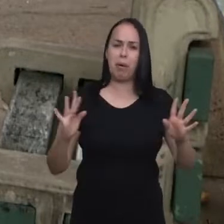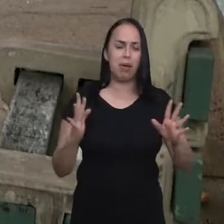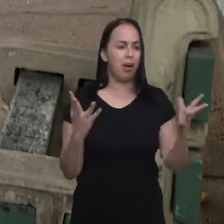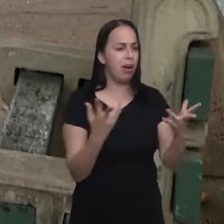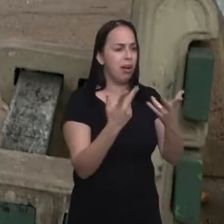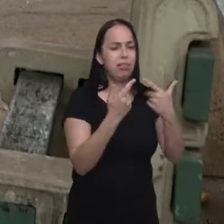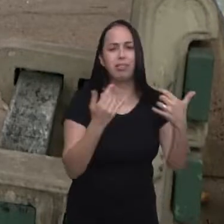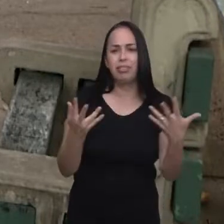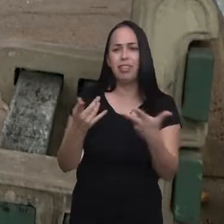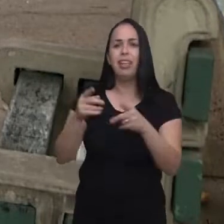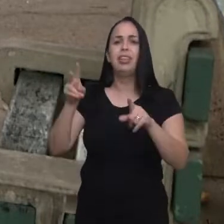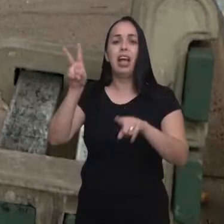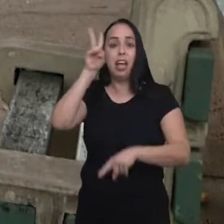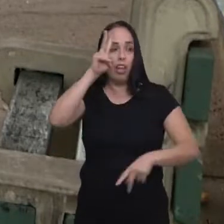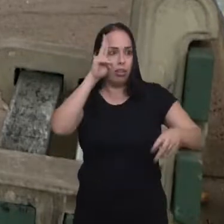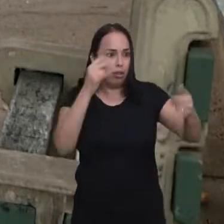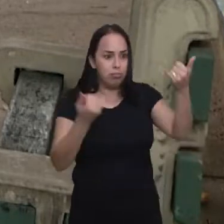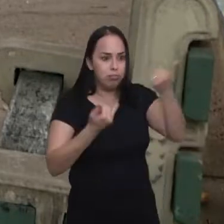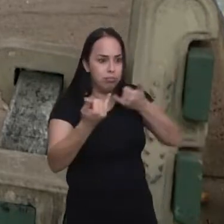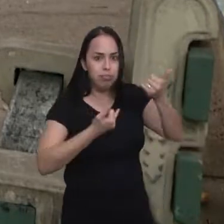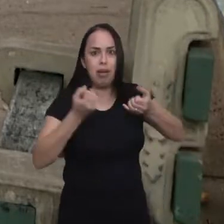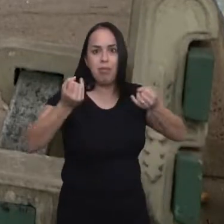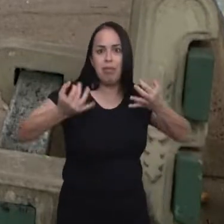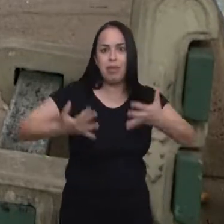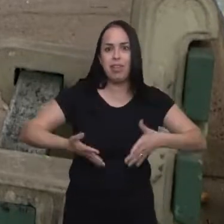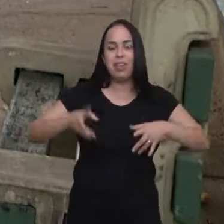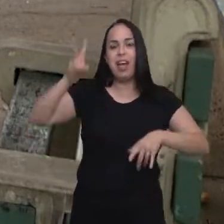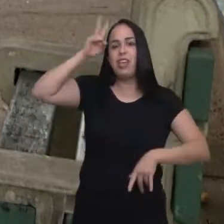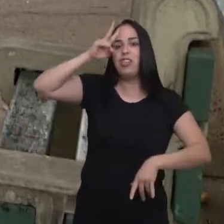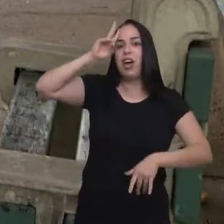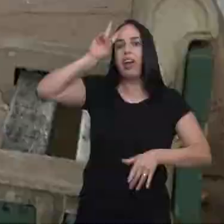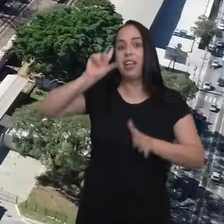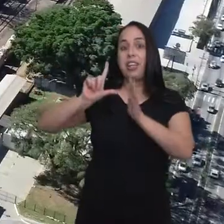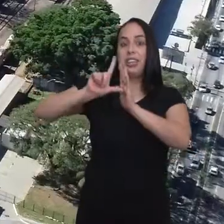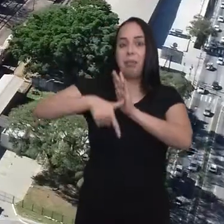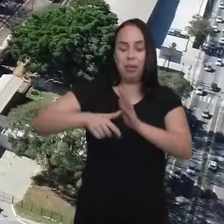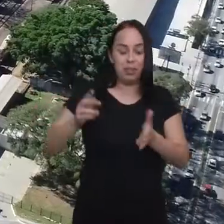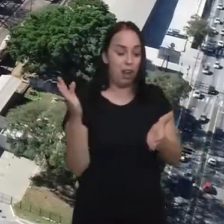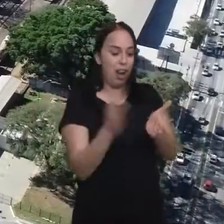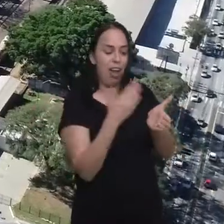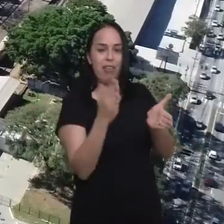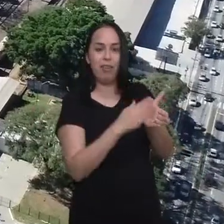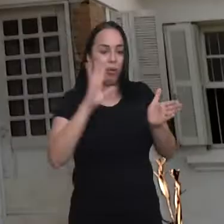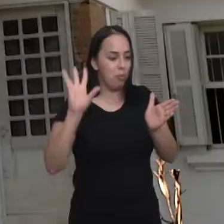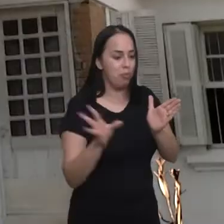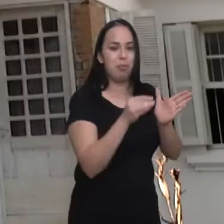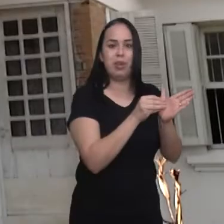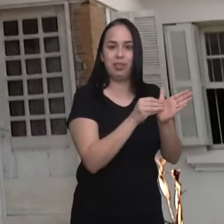bairro e com muita história para contar, histórias que até viraram livro.